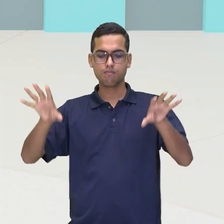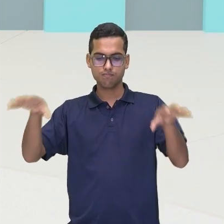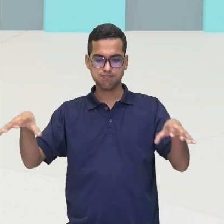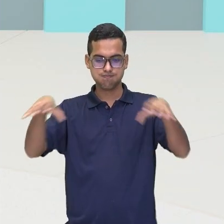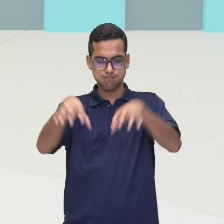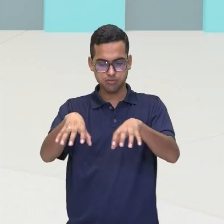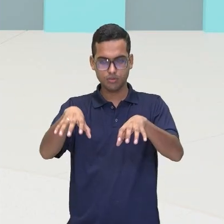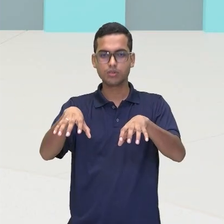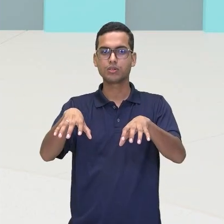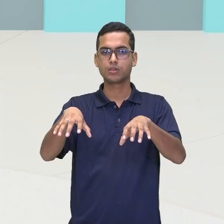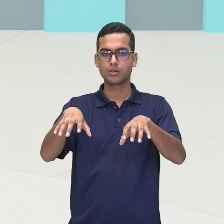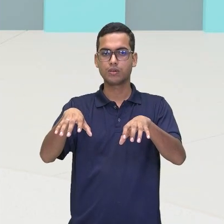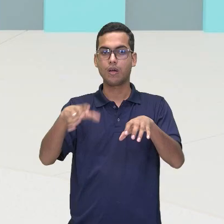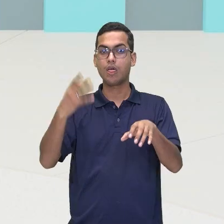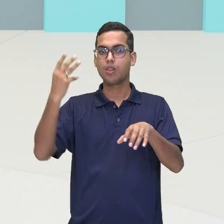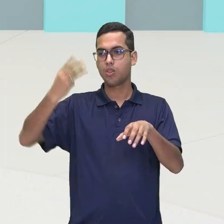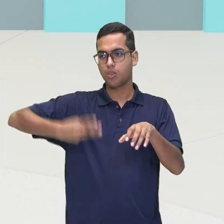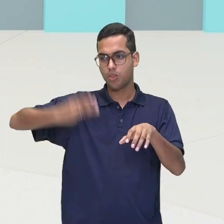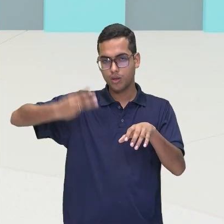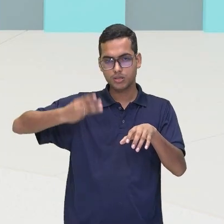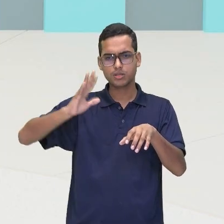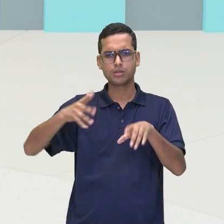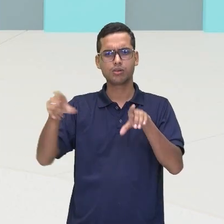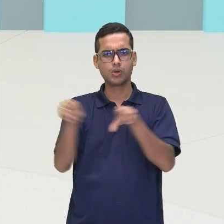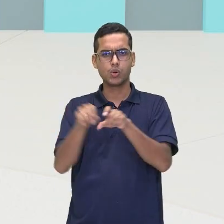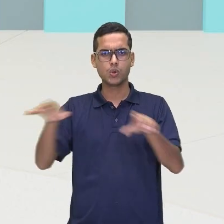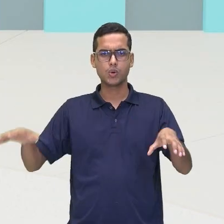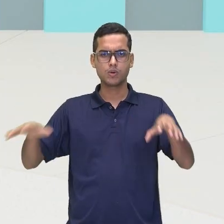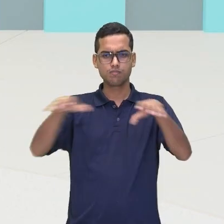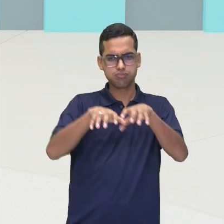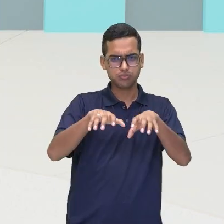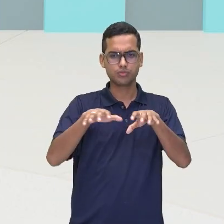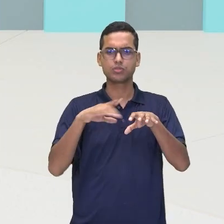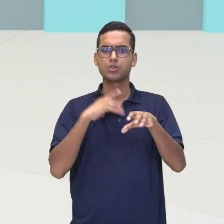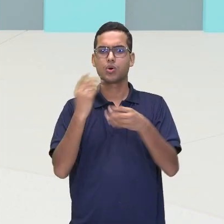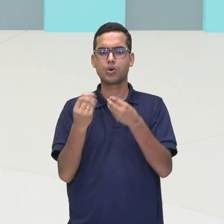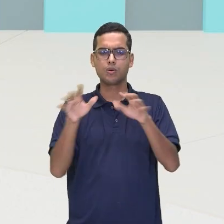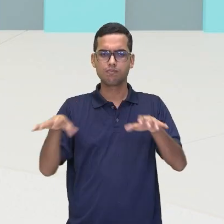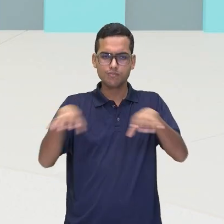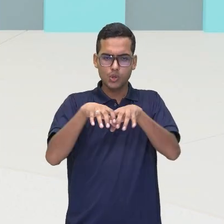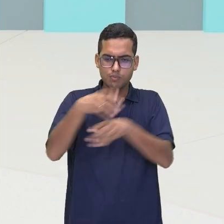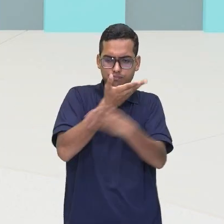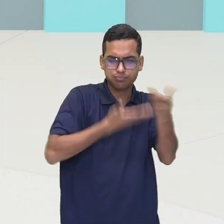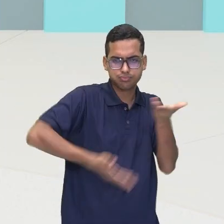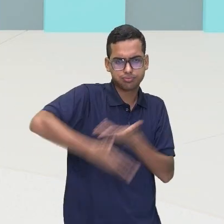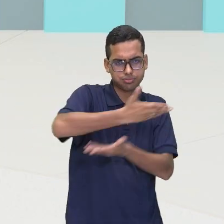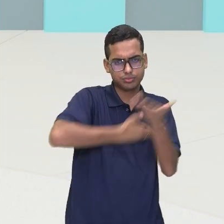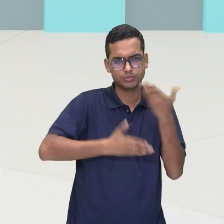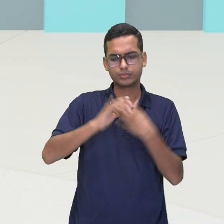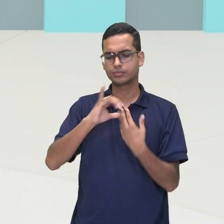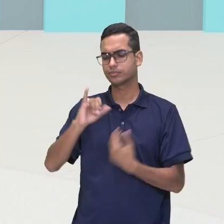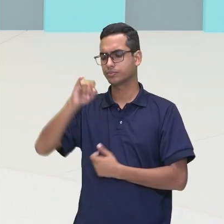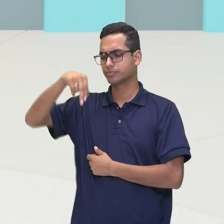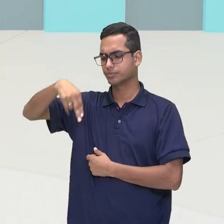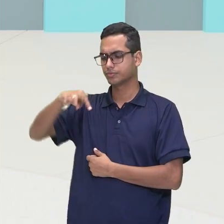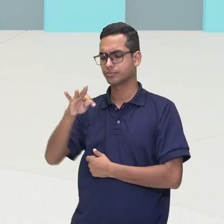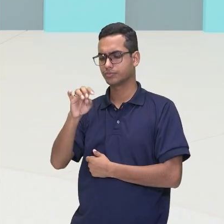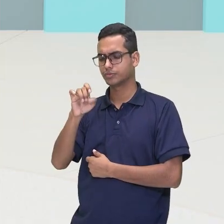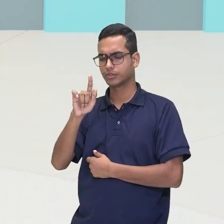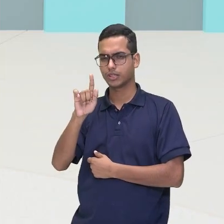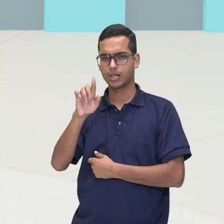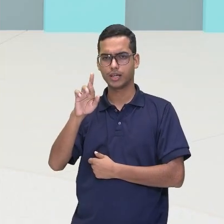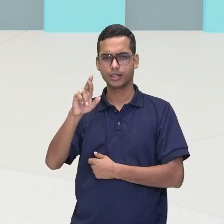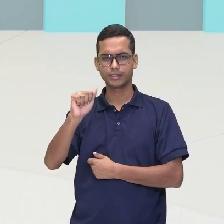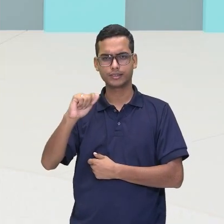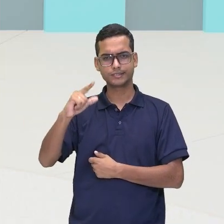estão inseridas, mas é uma integração, ou seja, ainda não há